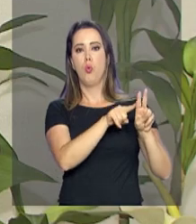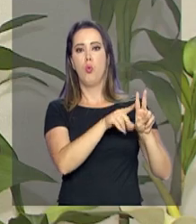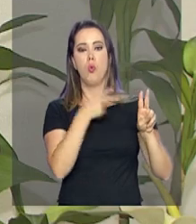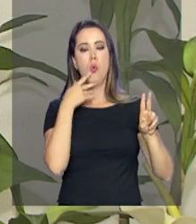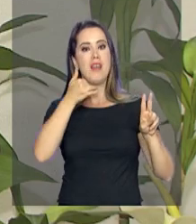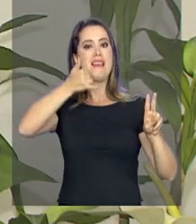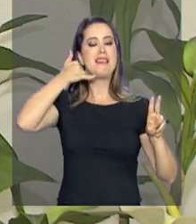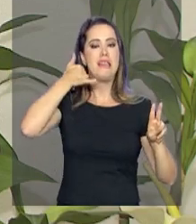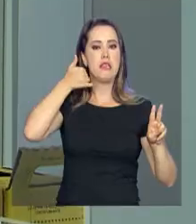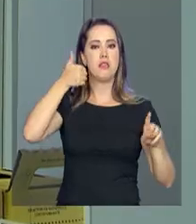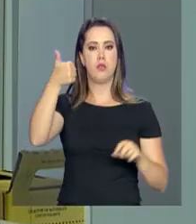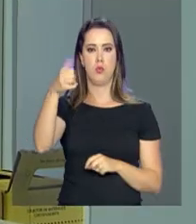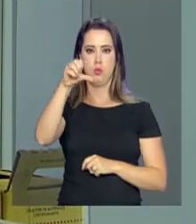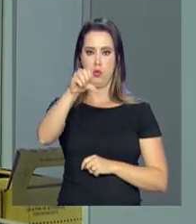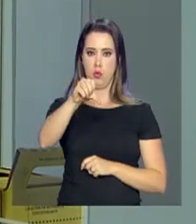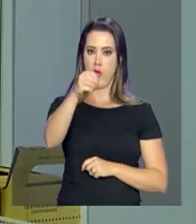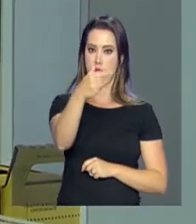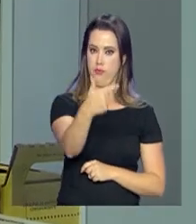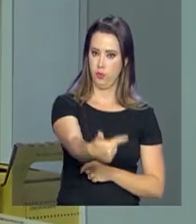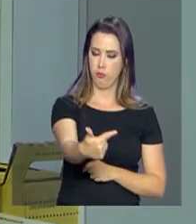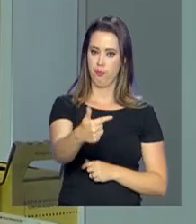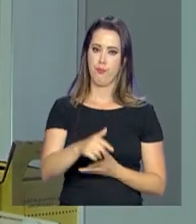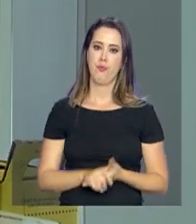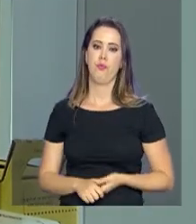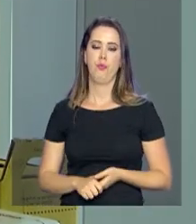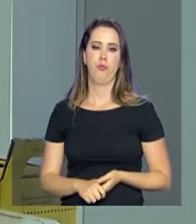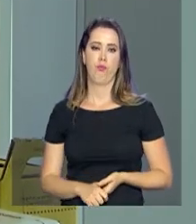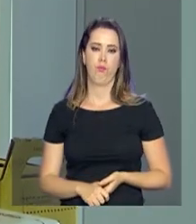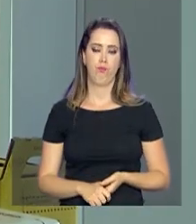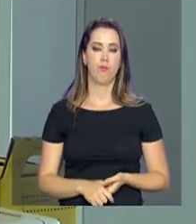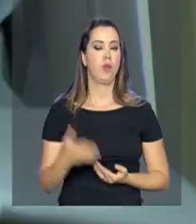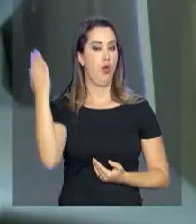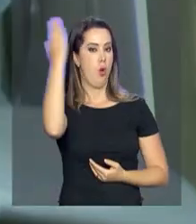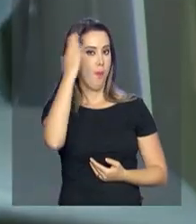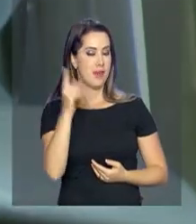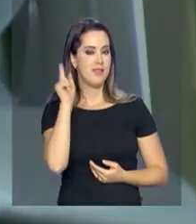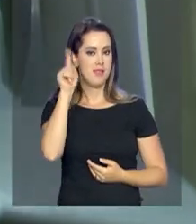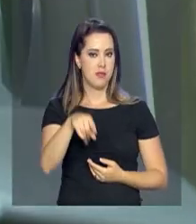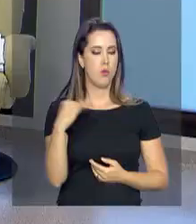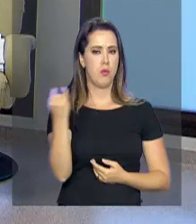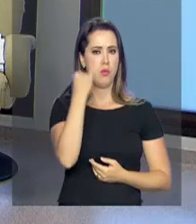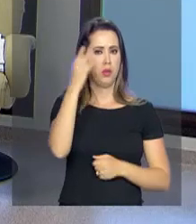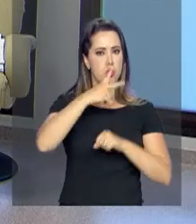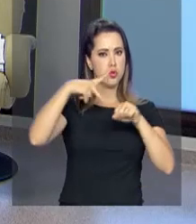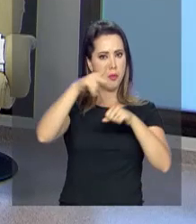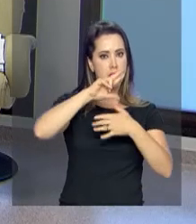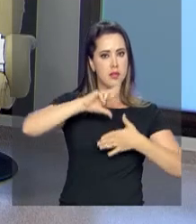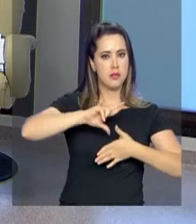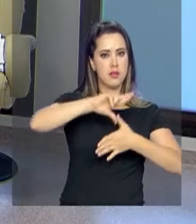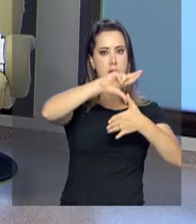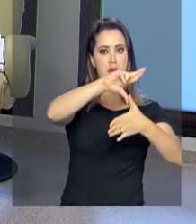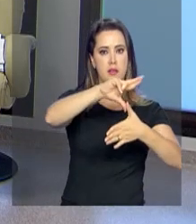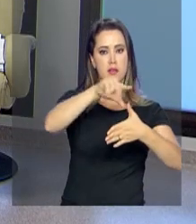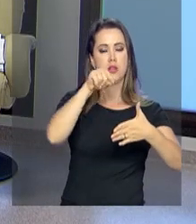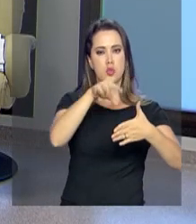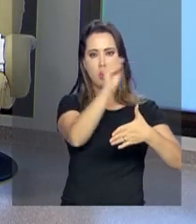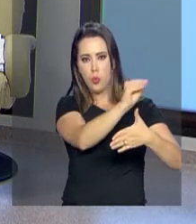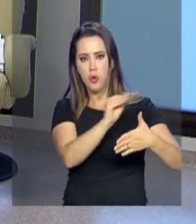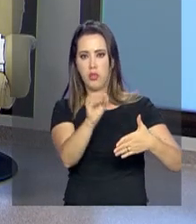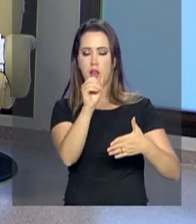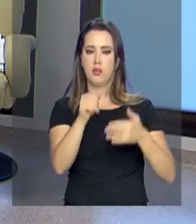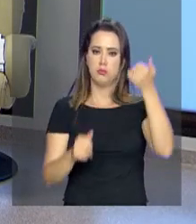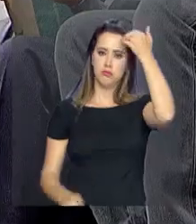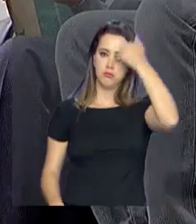samu 192 o brasil é referência na américa latina no tratamento do avc e assinou um compromisso com outros